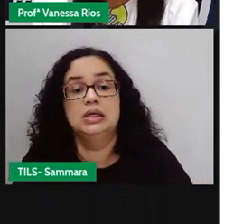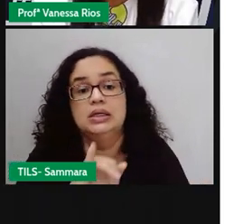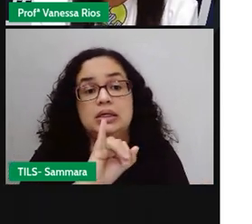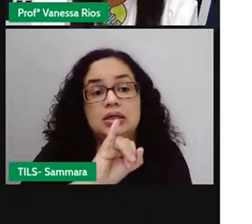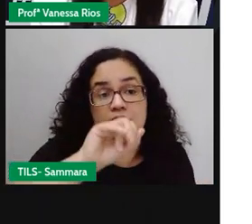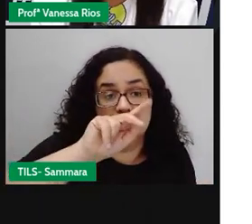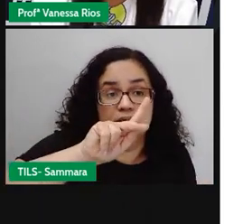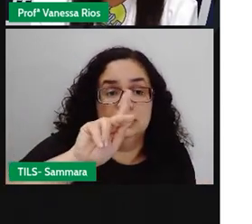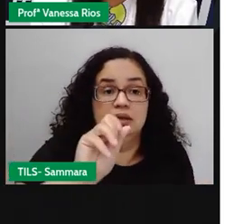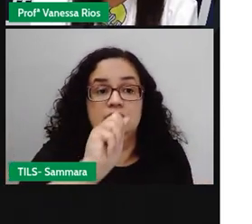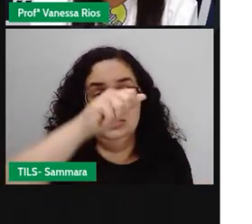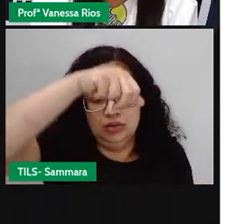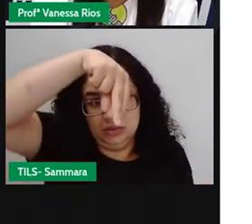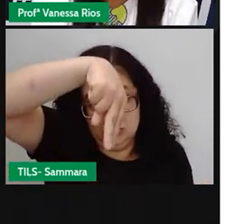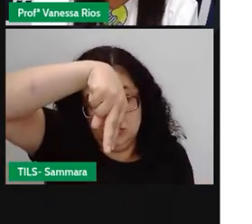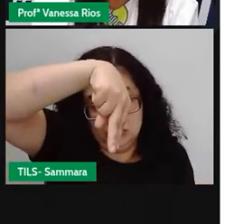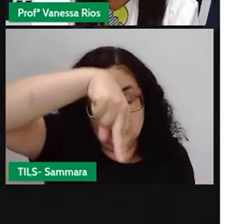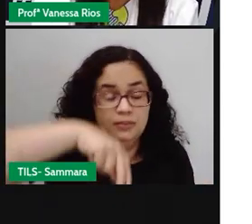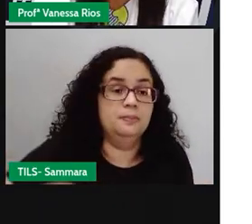IPHAN é